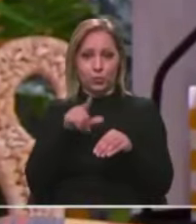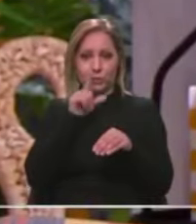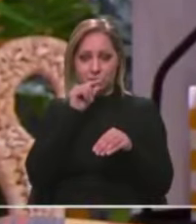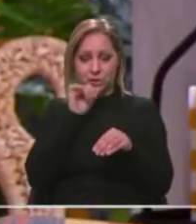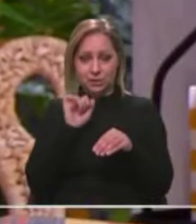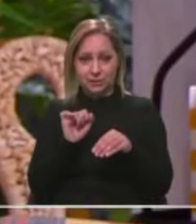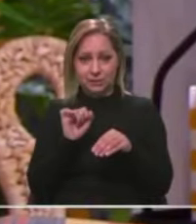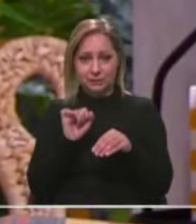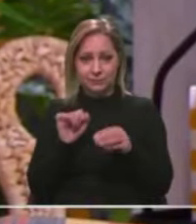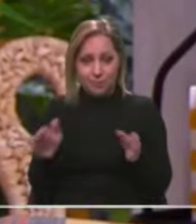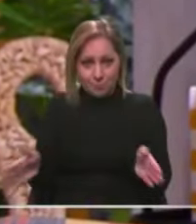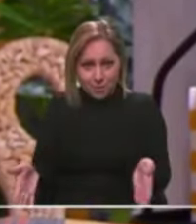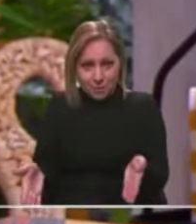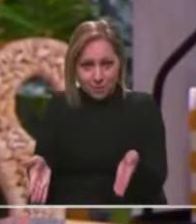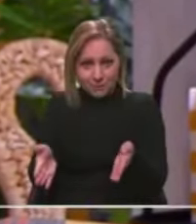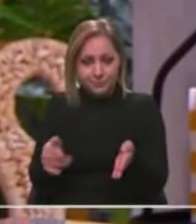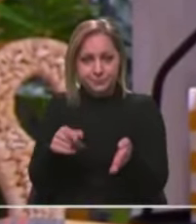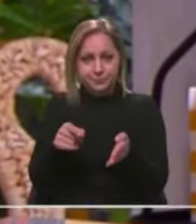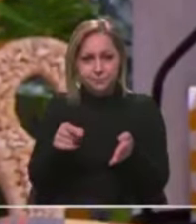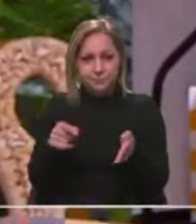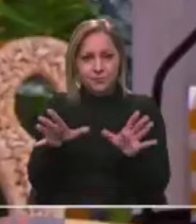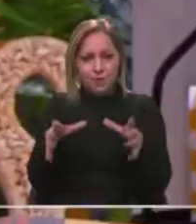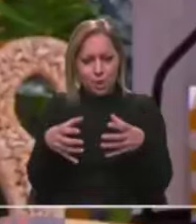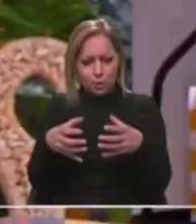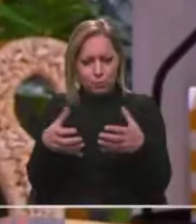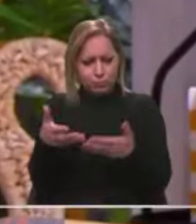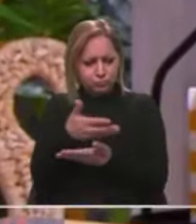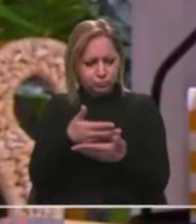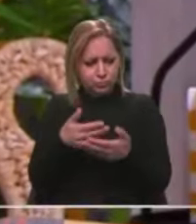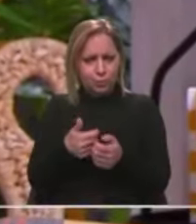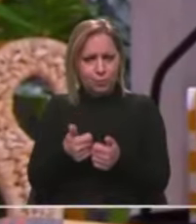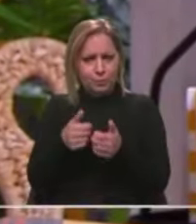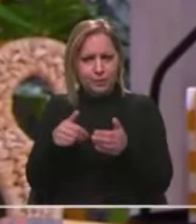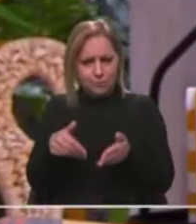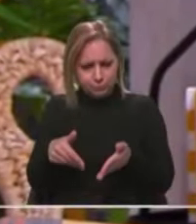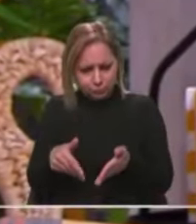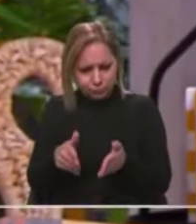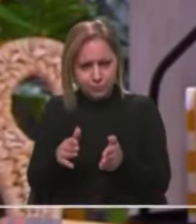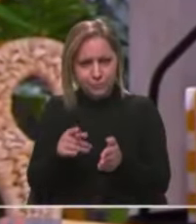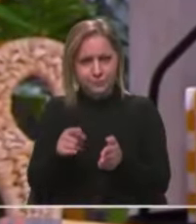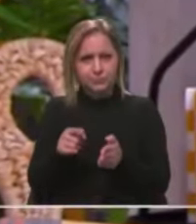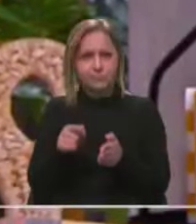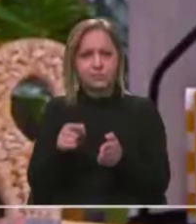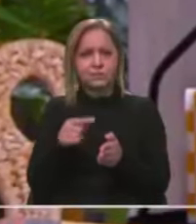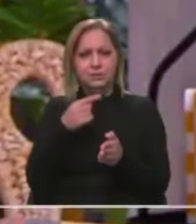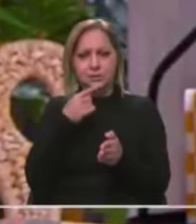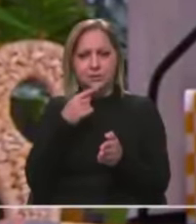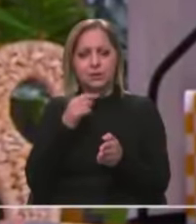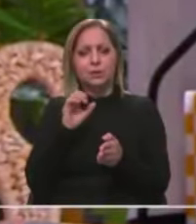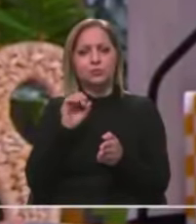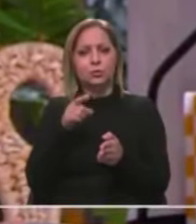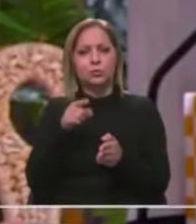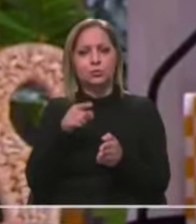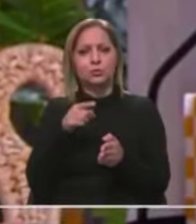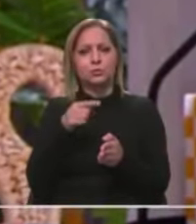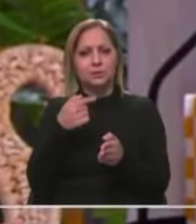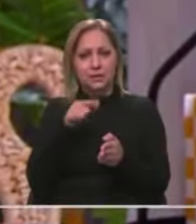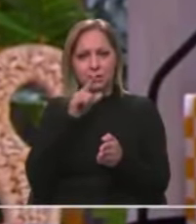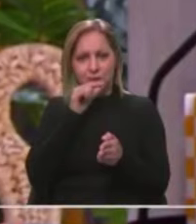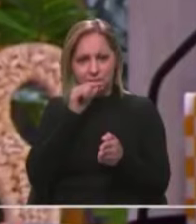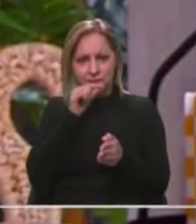galinhas, de conduzir as galinhas, nós tivemos ali uma boa dinâmica em grupo. Eles passaram muito o respeito, disseram-me logo, Pedro, que tu tens